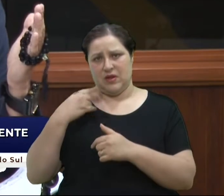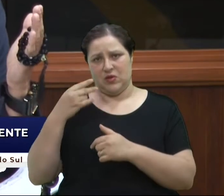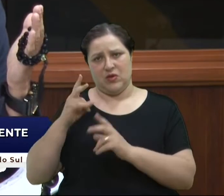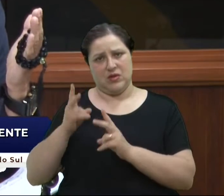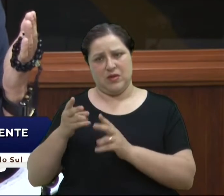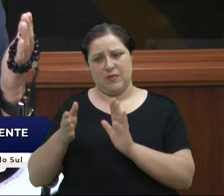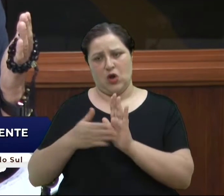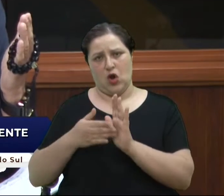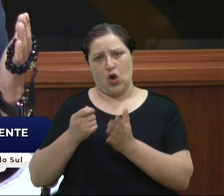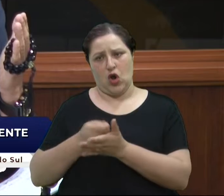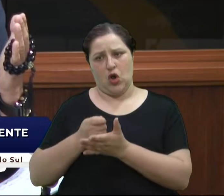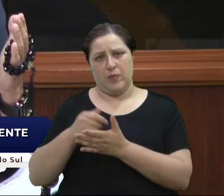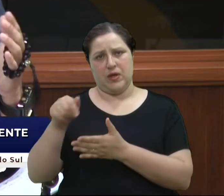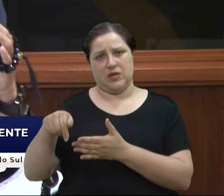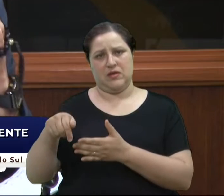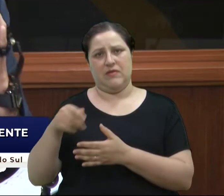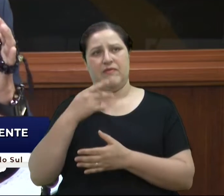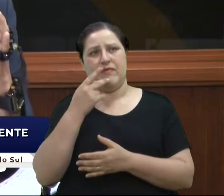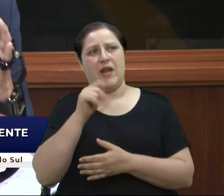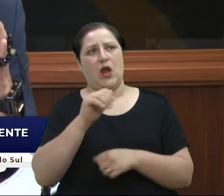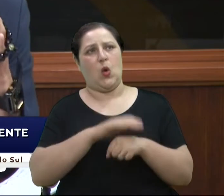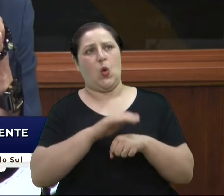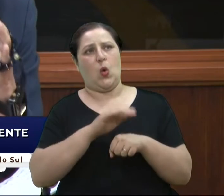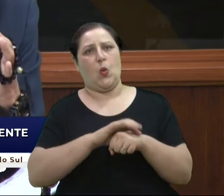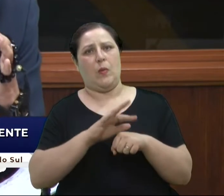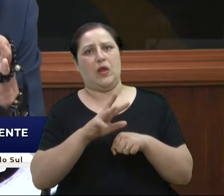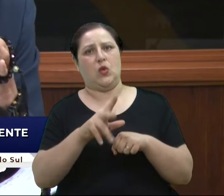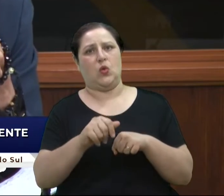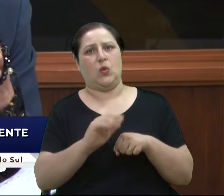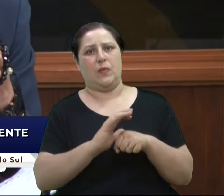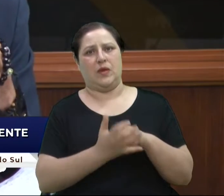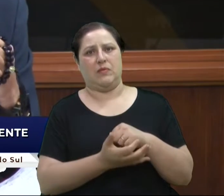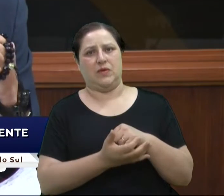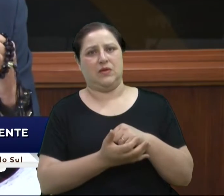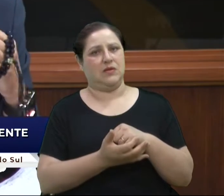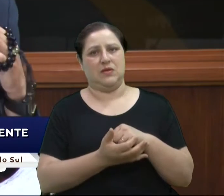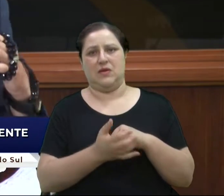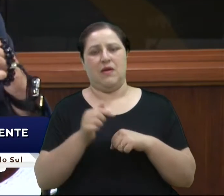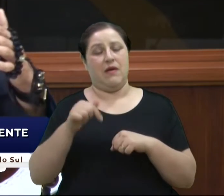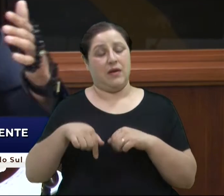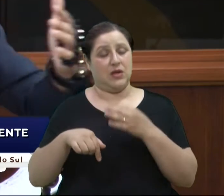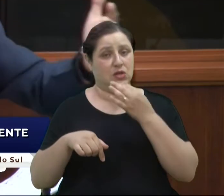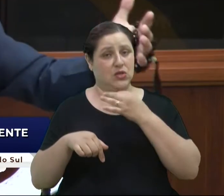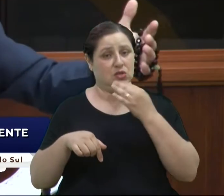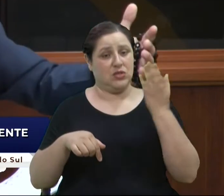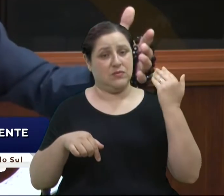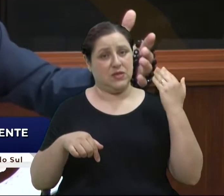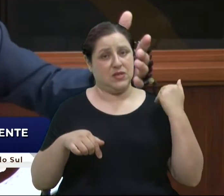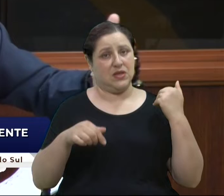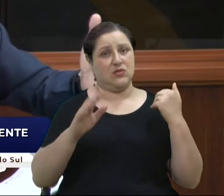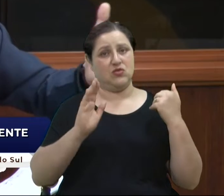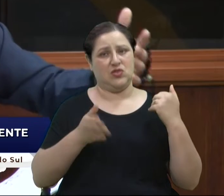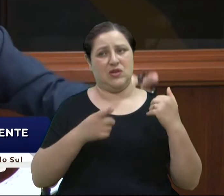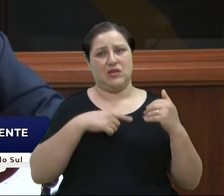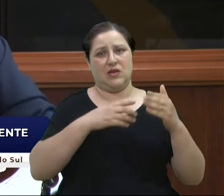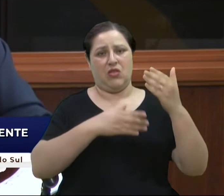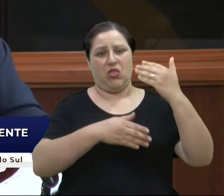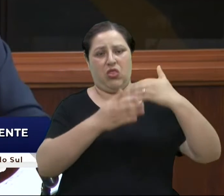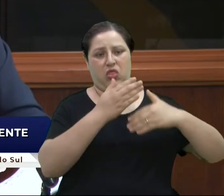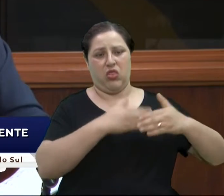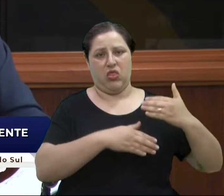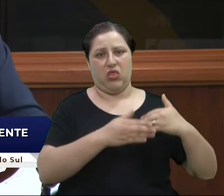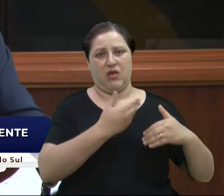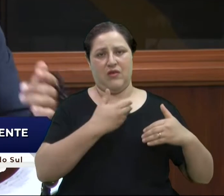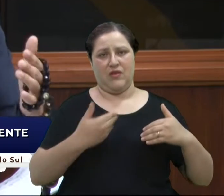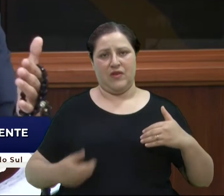usar a pandemia como desculpa. Nós não estávamos preparados para isso. Caxias já vinha num retrocesso de gestões